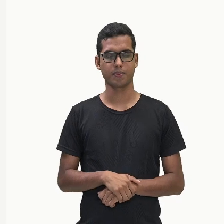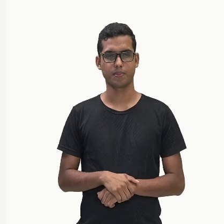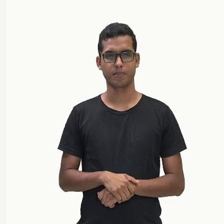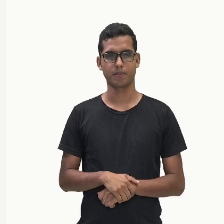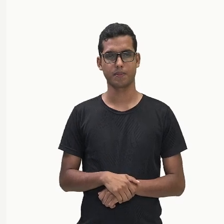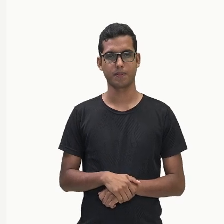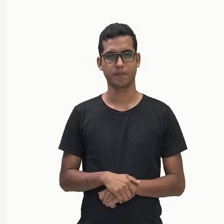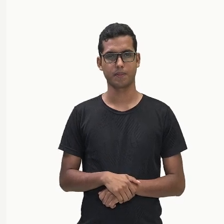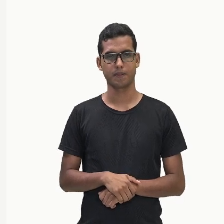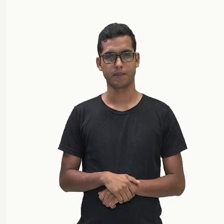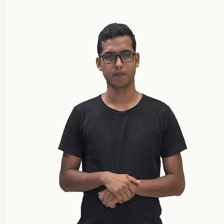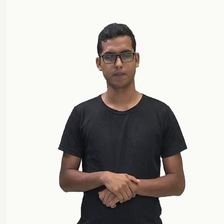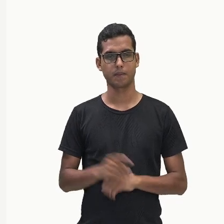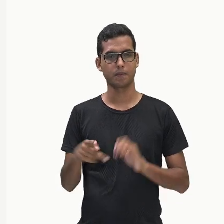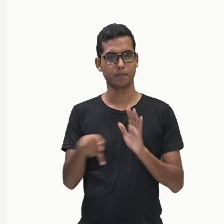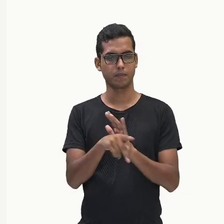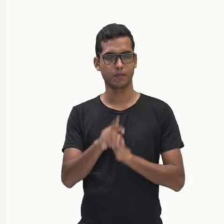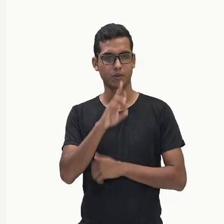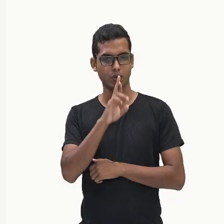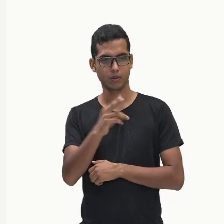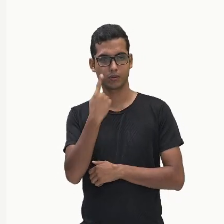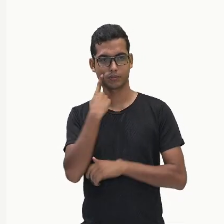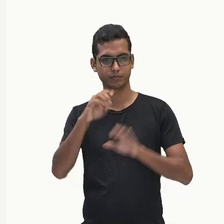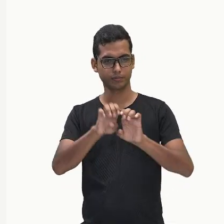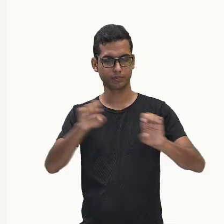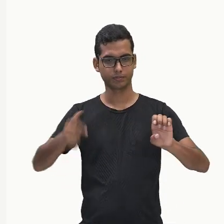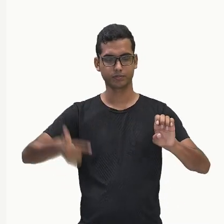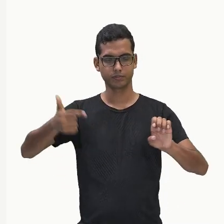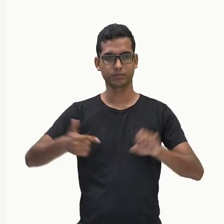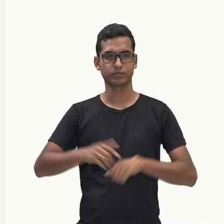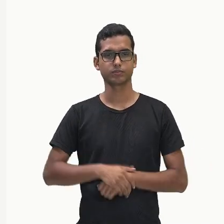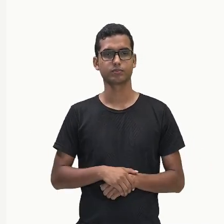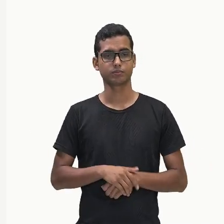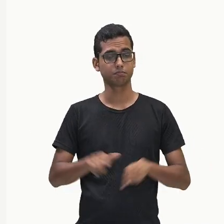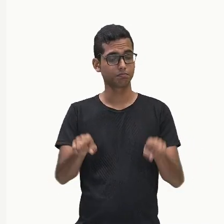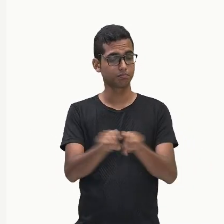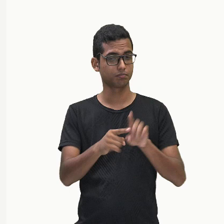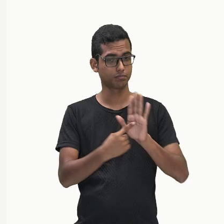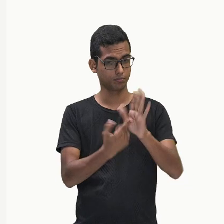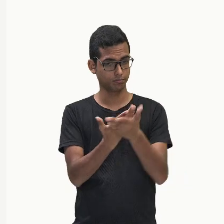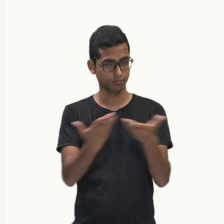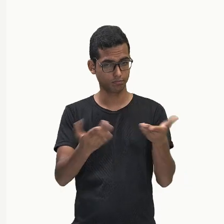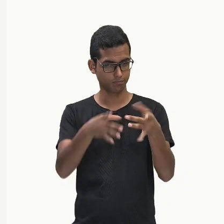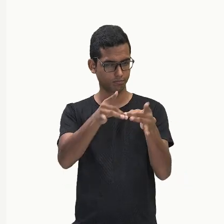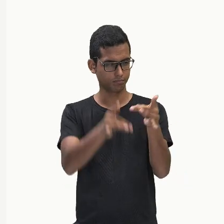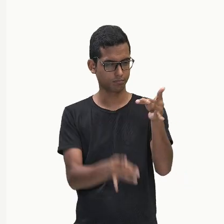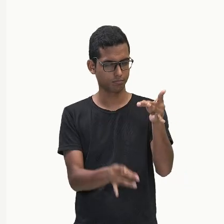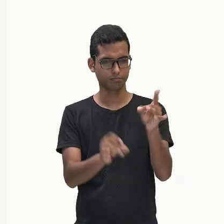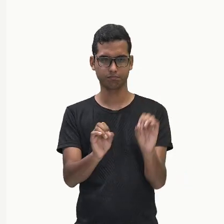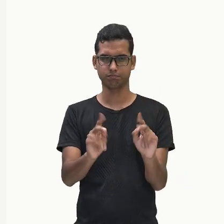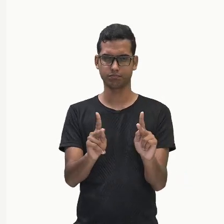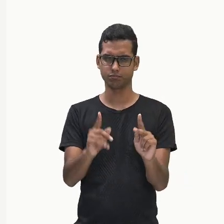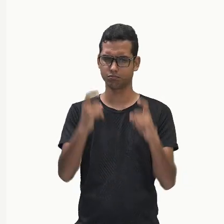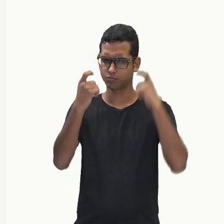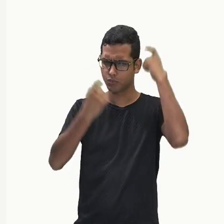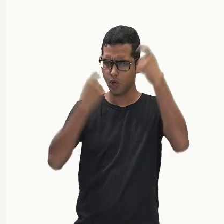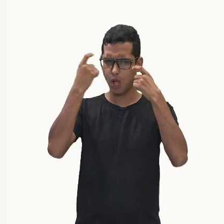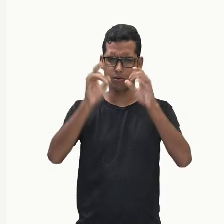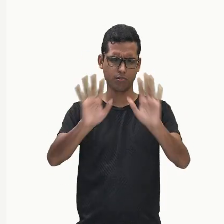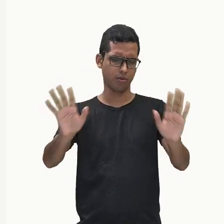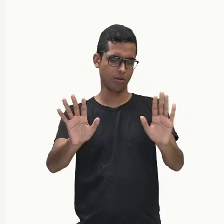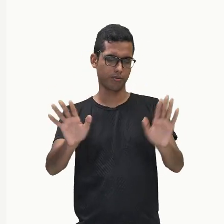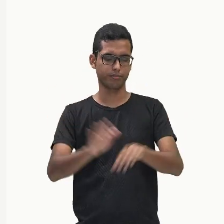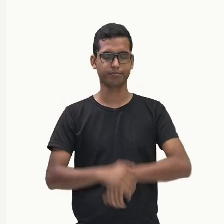a solução da equação do segundo grau, mas que eu também vou te mostrar aqui todos os detalhes, tá bom? Não se preocupe.